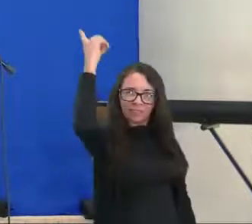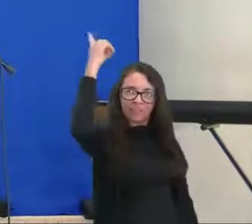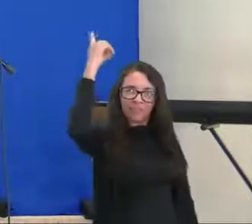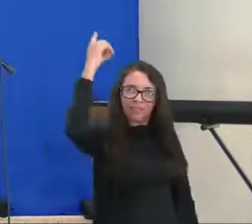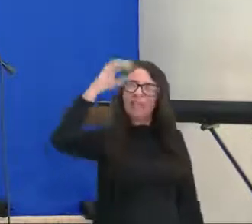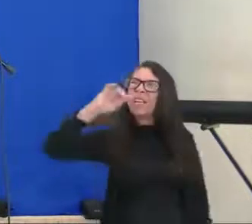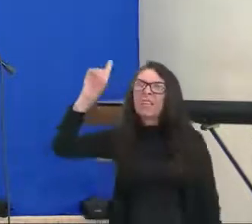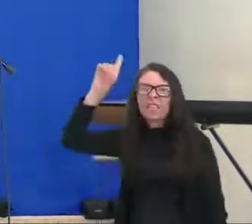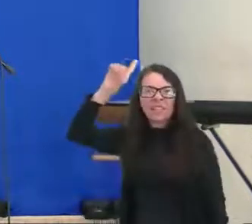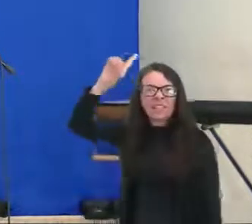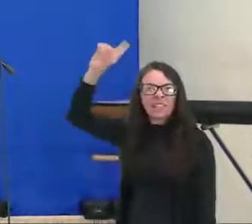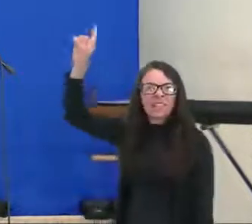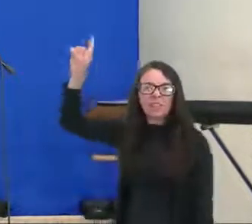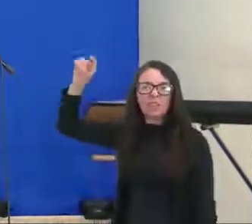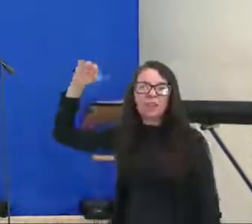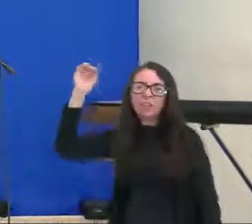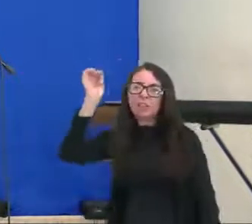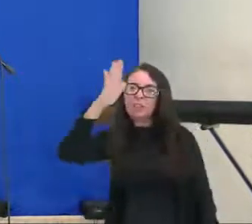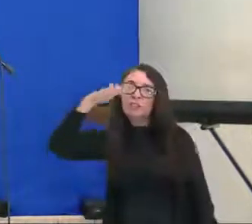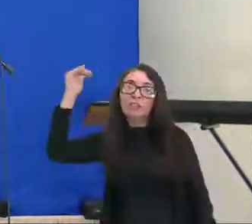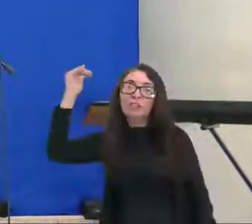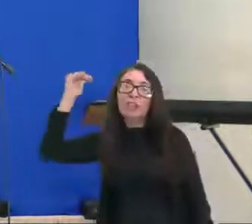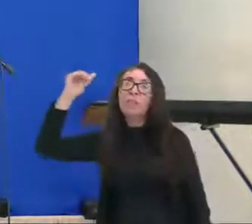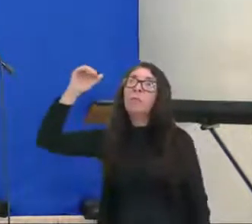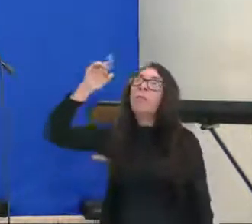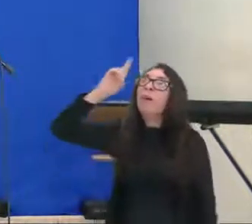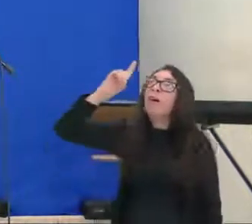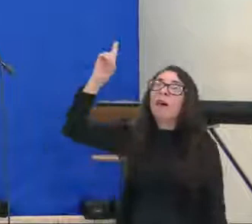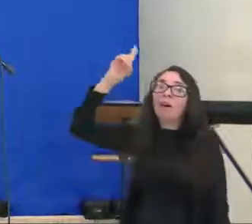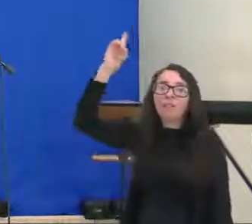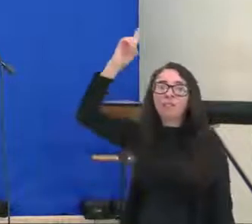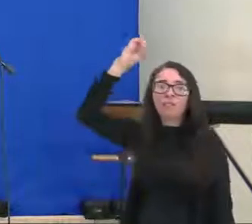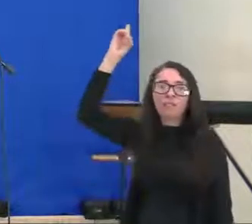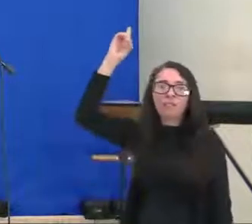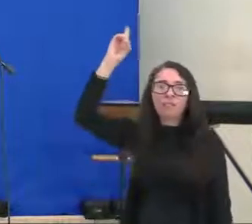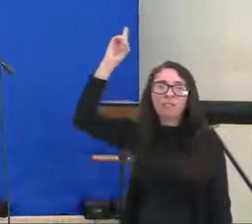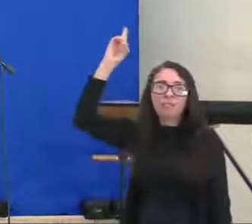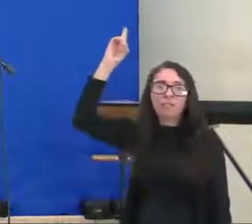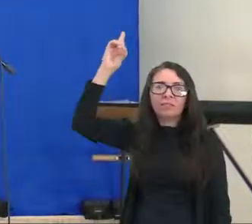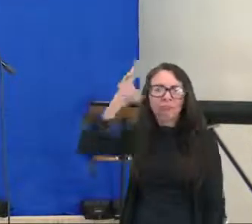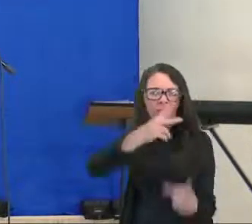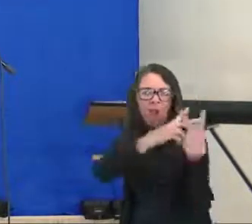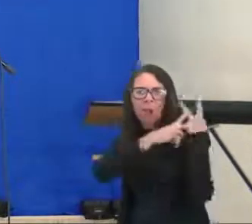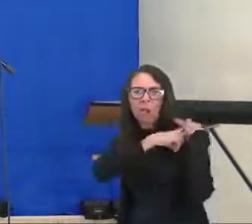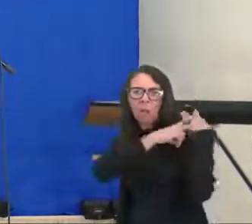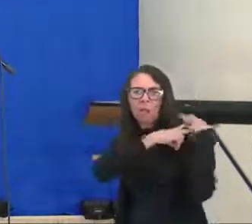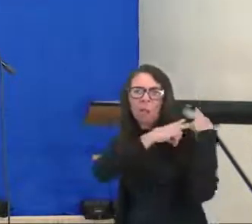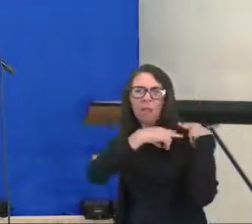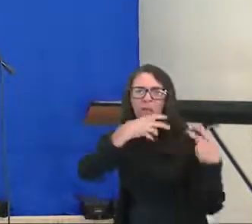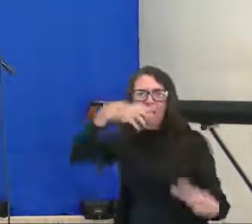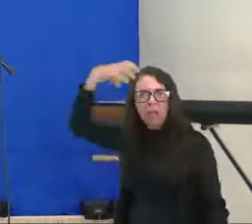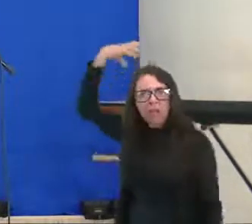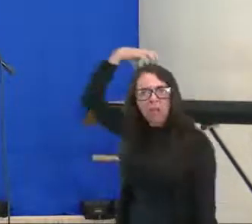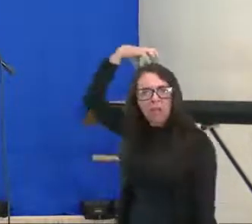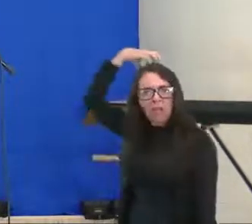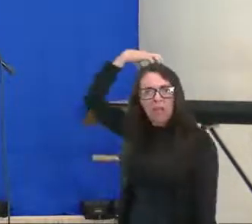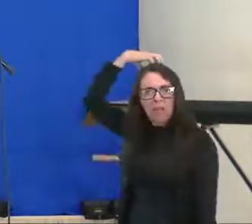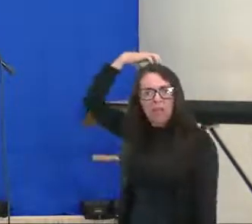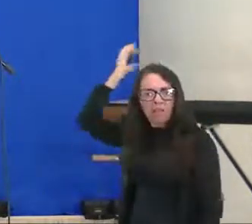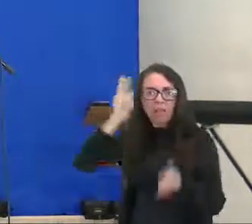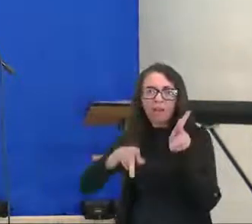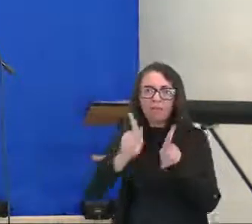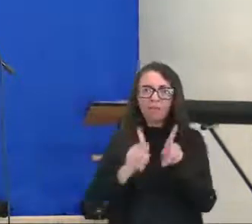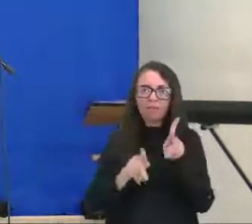era um pastor de ovelhas ainda. Mais novo, lá, pastoreando ovelhas. E